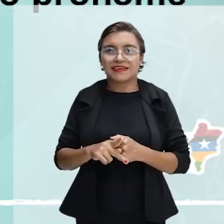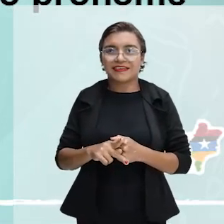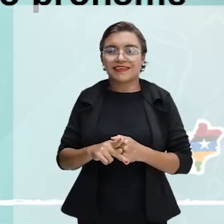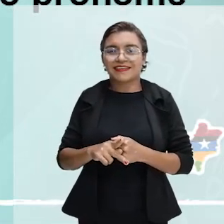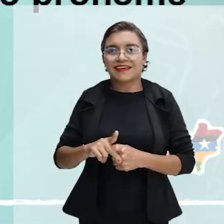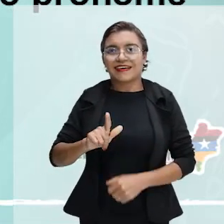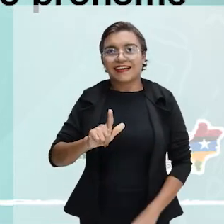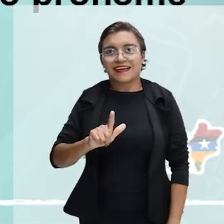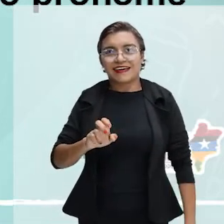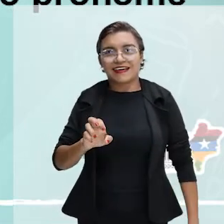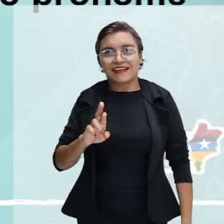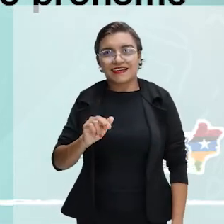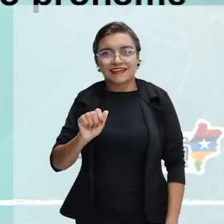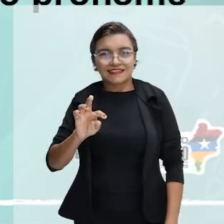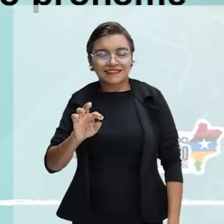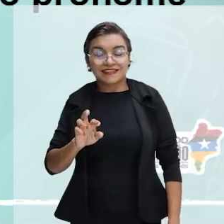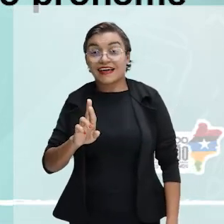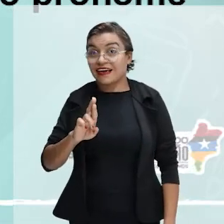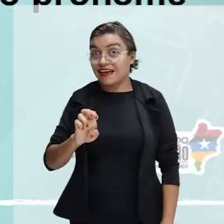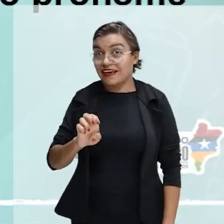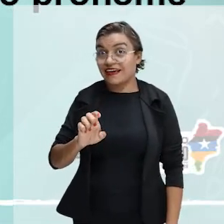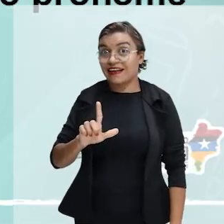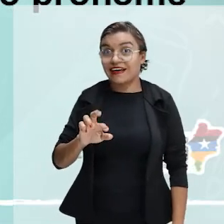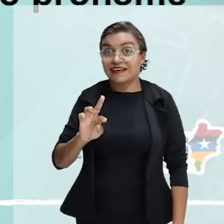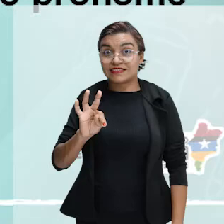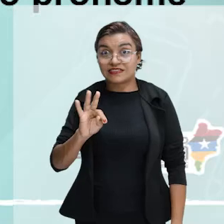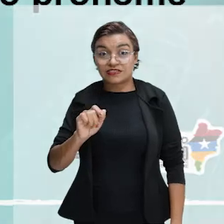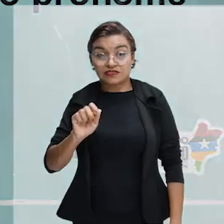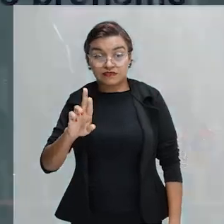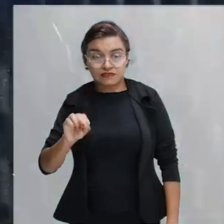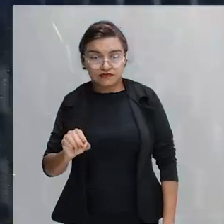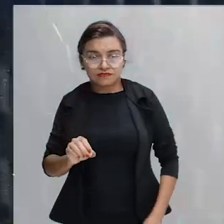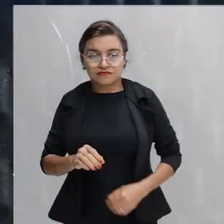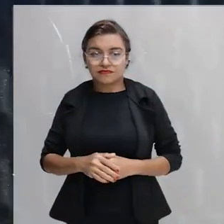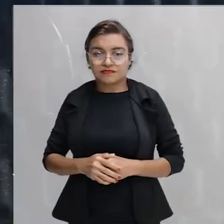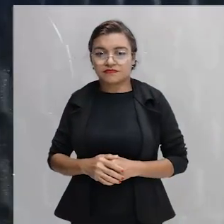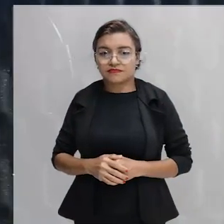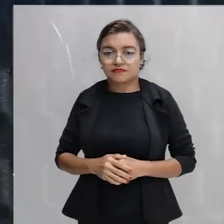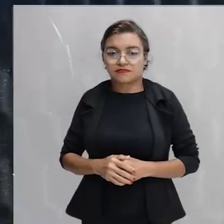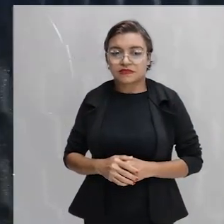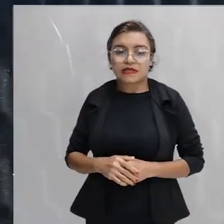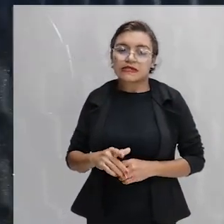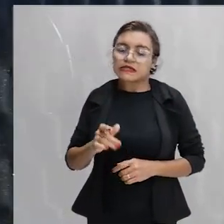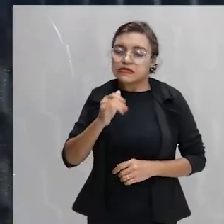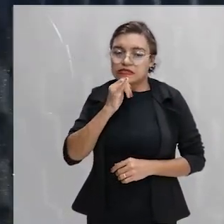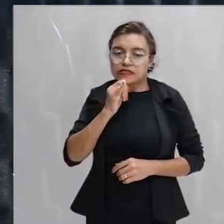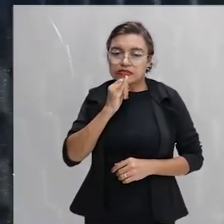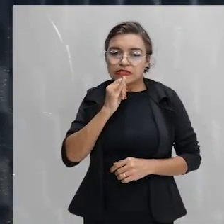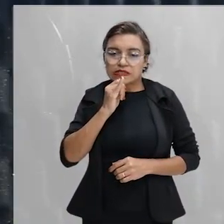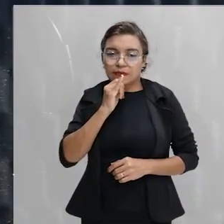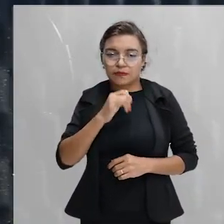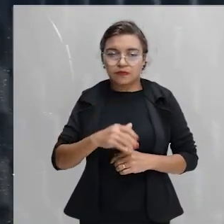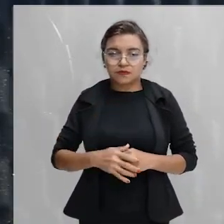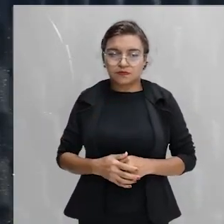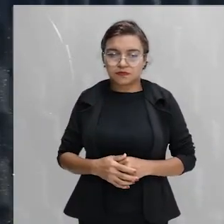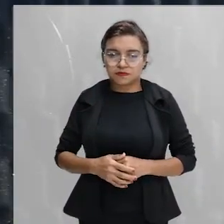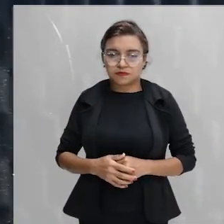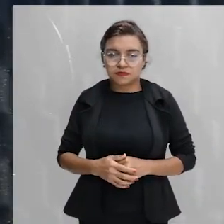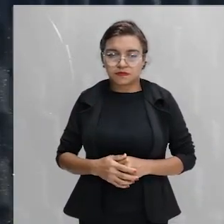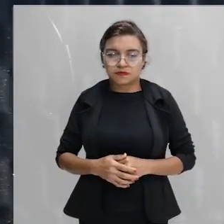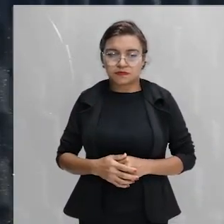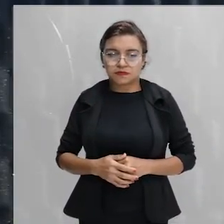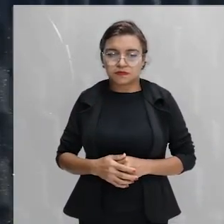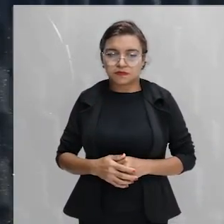Quanto? Também tem a ver com quantidade, ó. Quando vem precedido de pronome